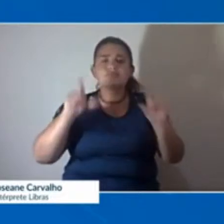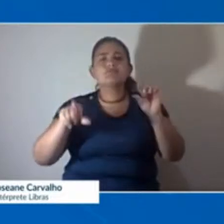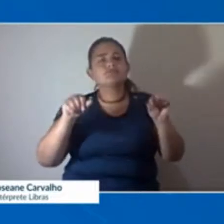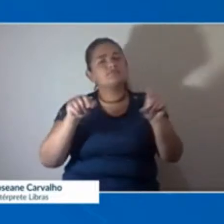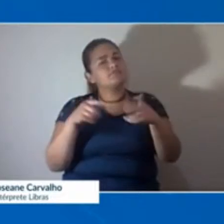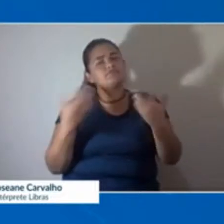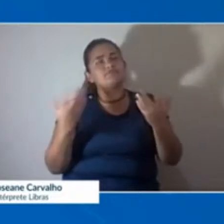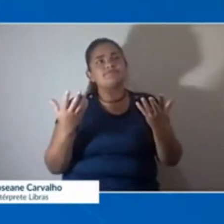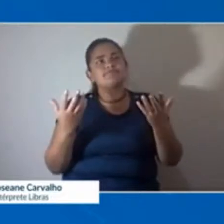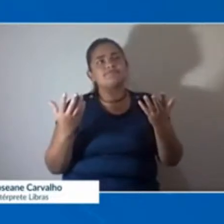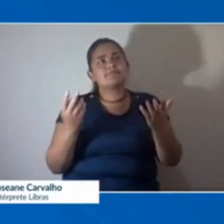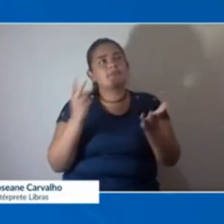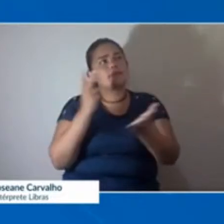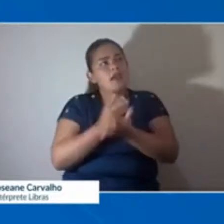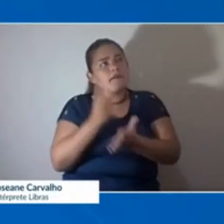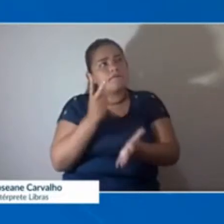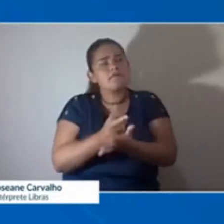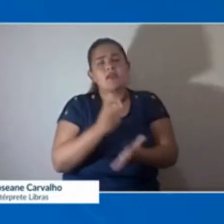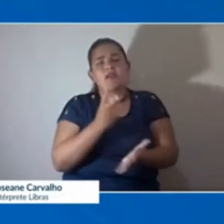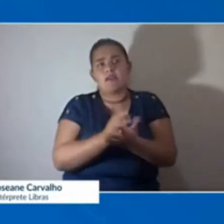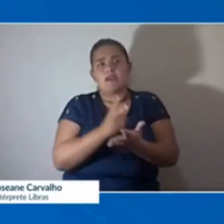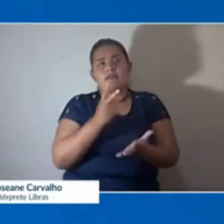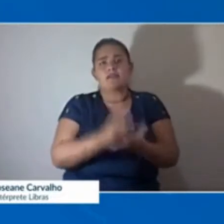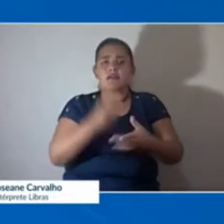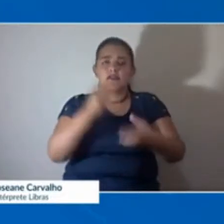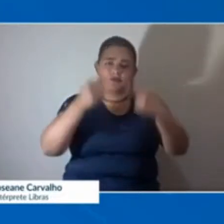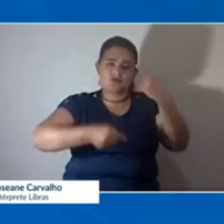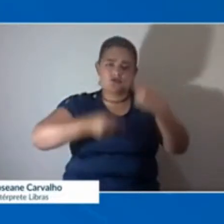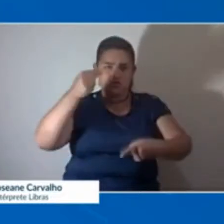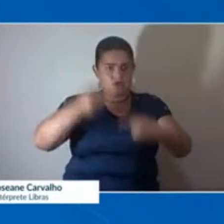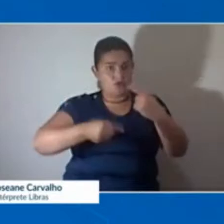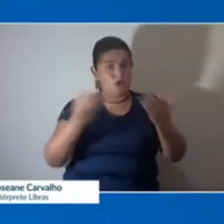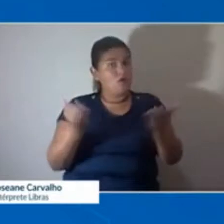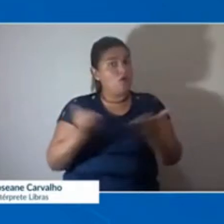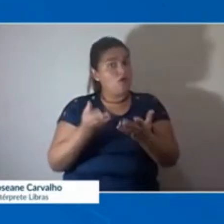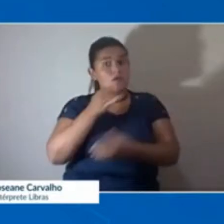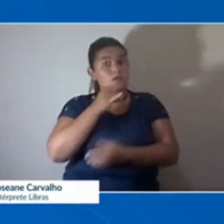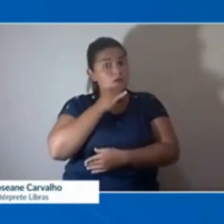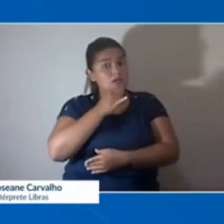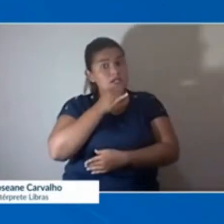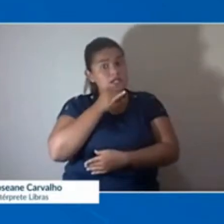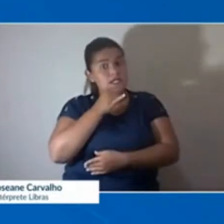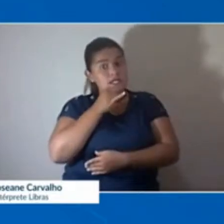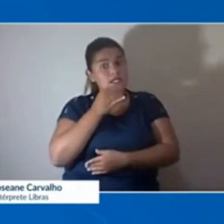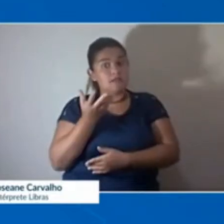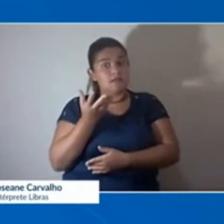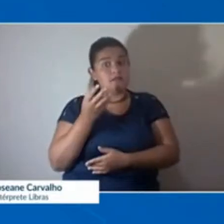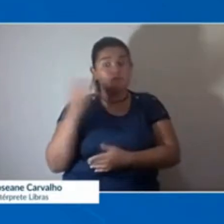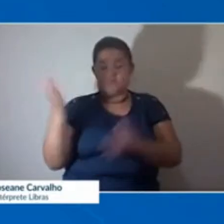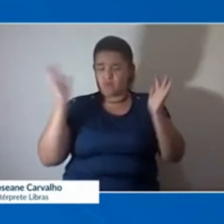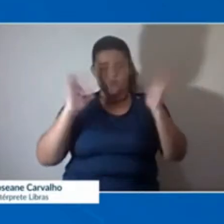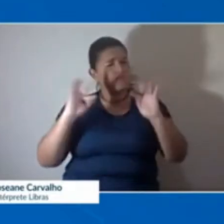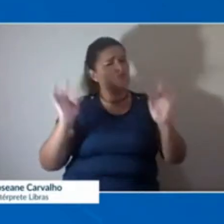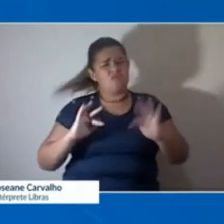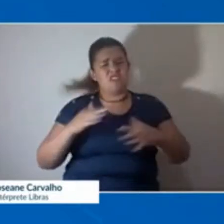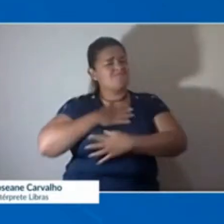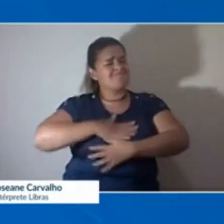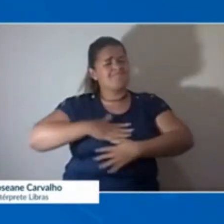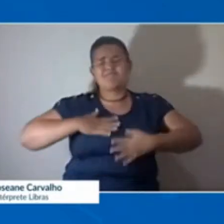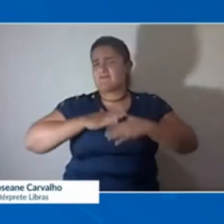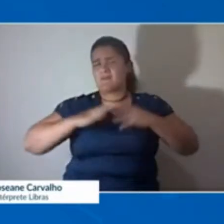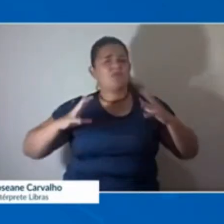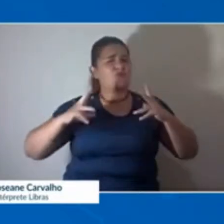mesmo nessas discussões que nós estamos tendo aqui hoje, né, muito feliz por ser todas mulheres,